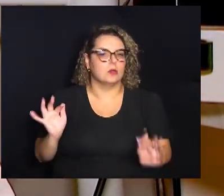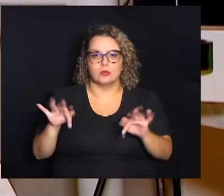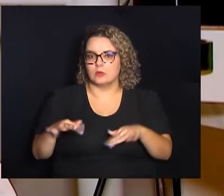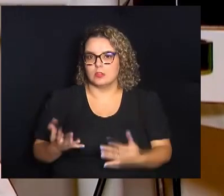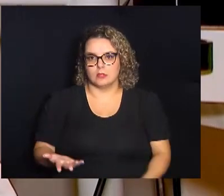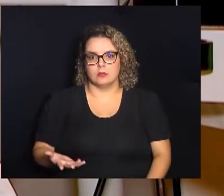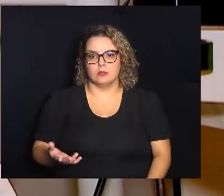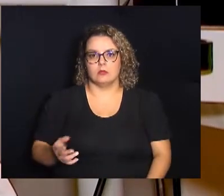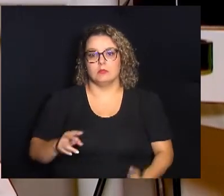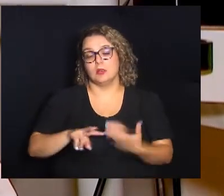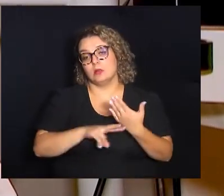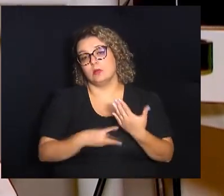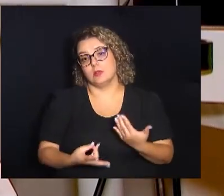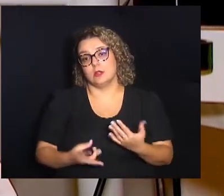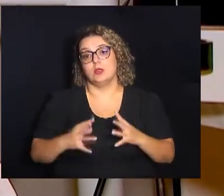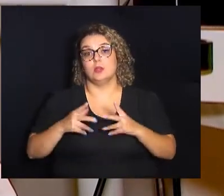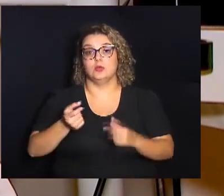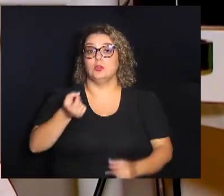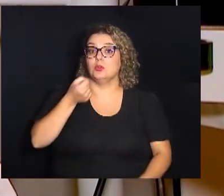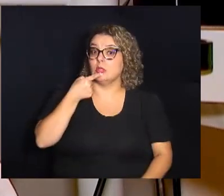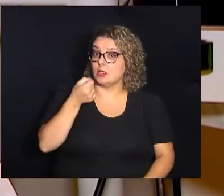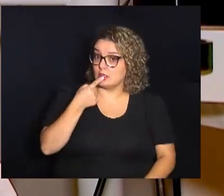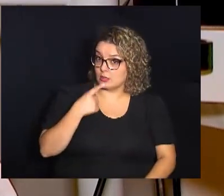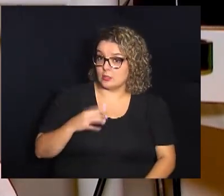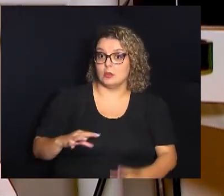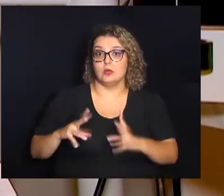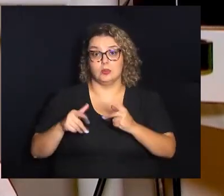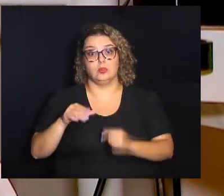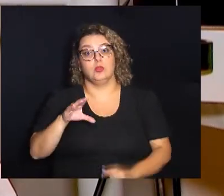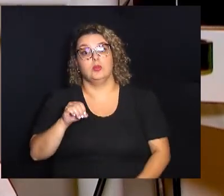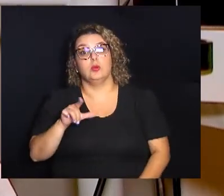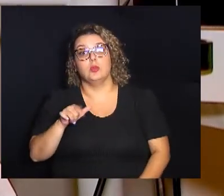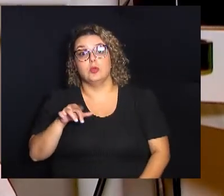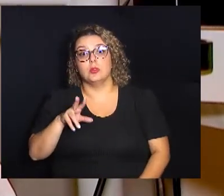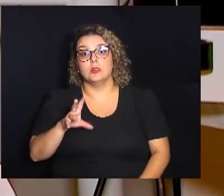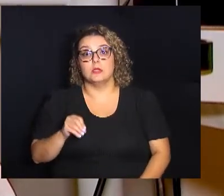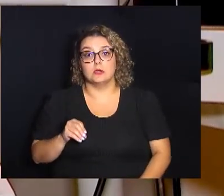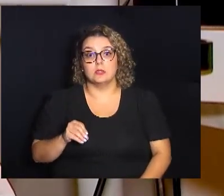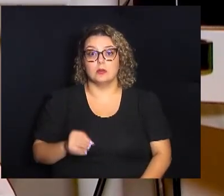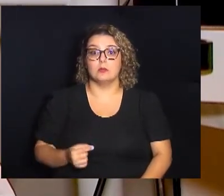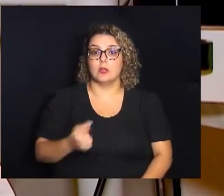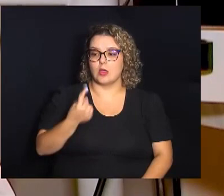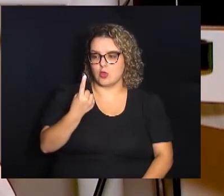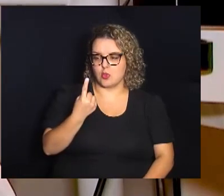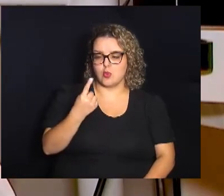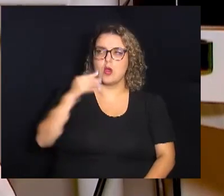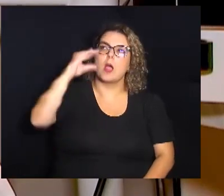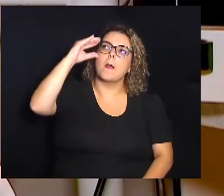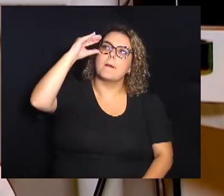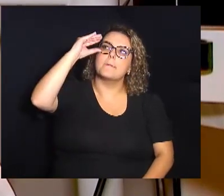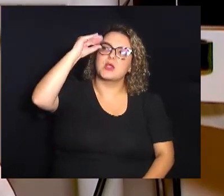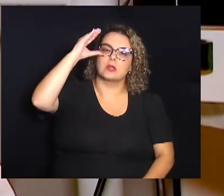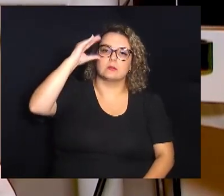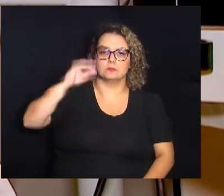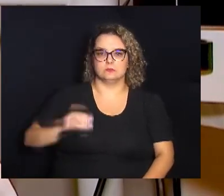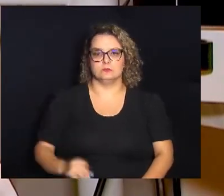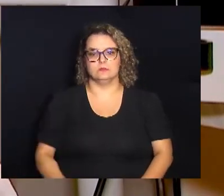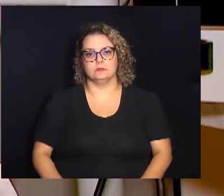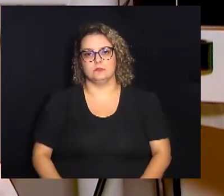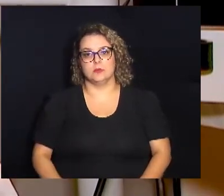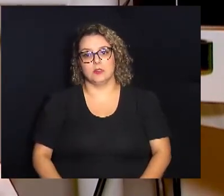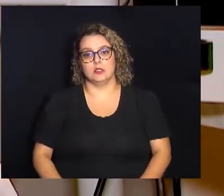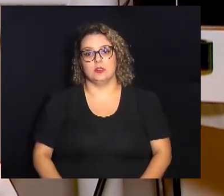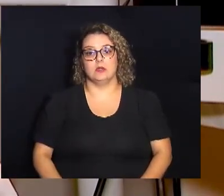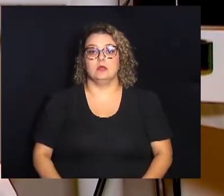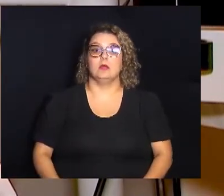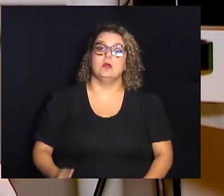efeito. Toda medicação, todo colírio é calculado para a instilação de apenas uma gota, seja